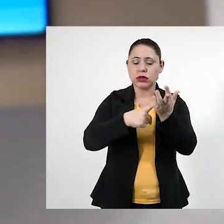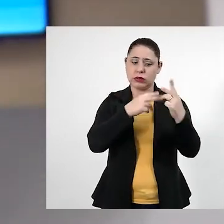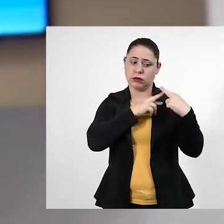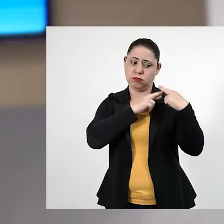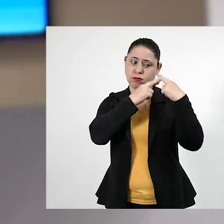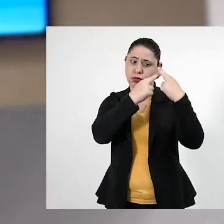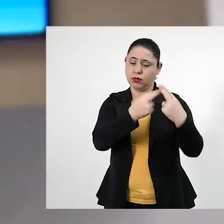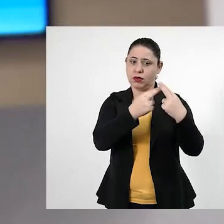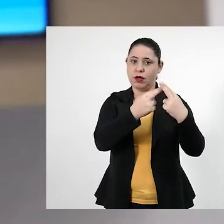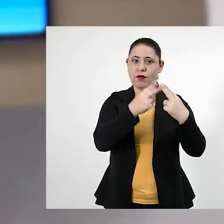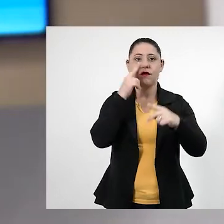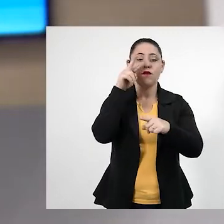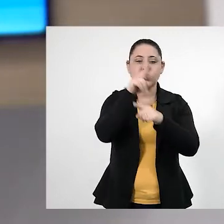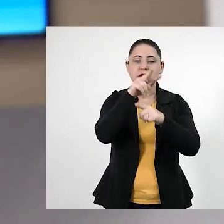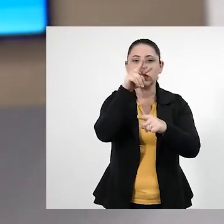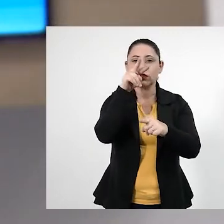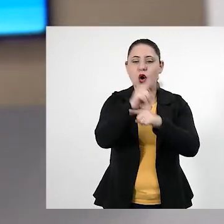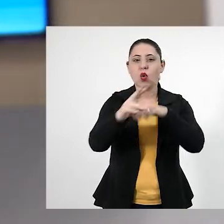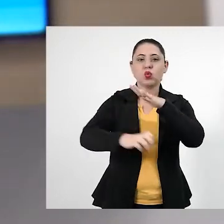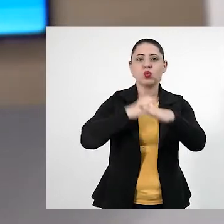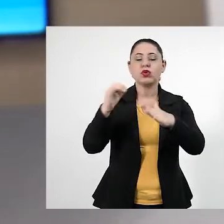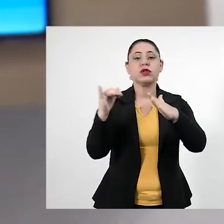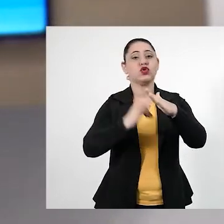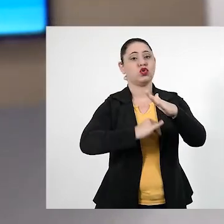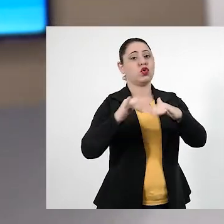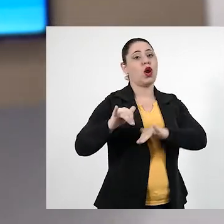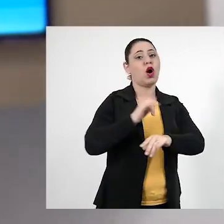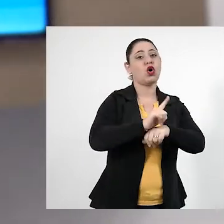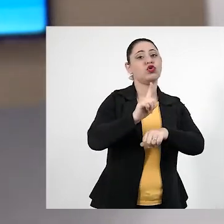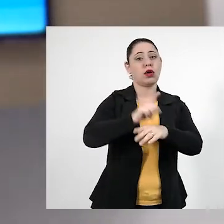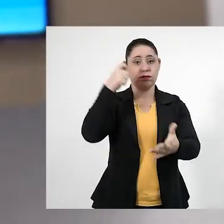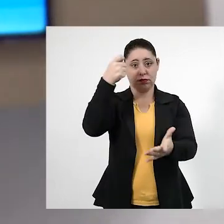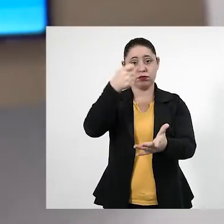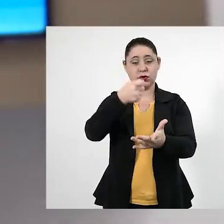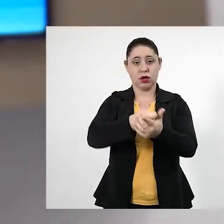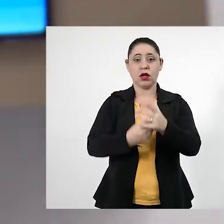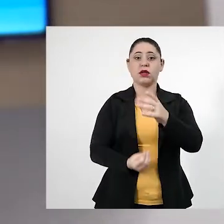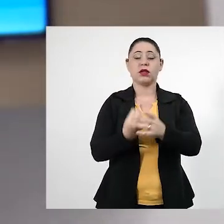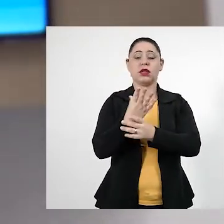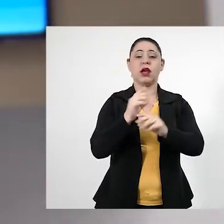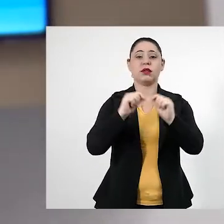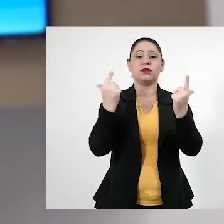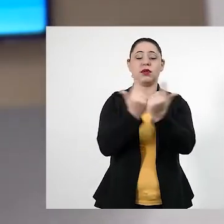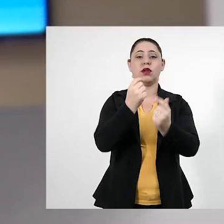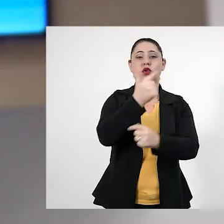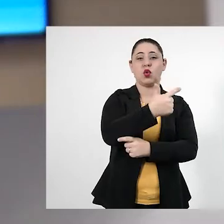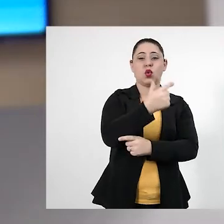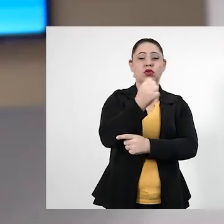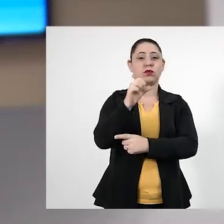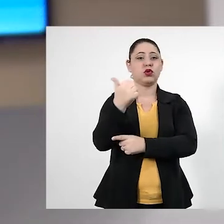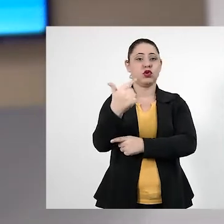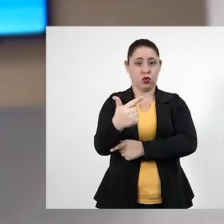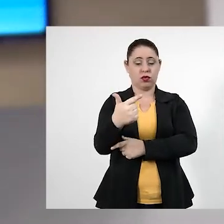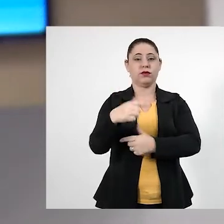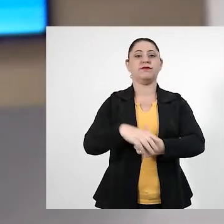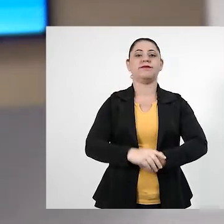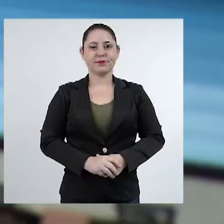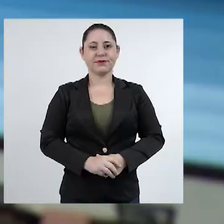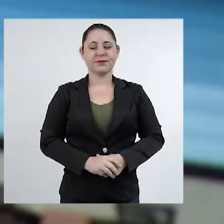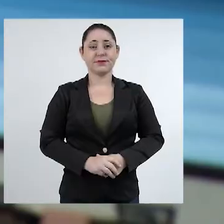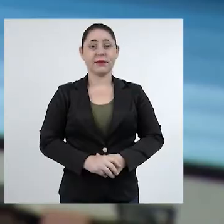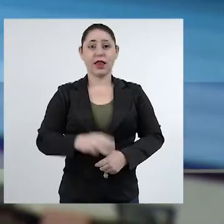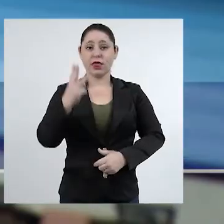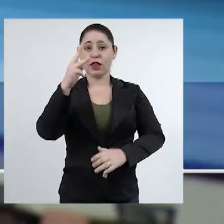a responsabilidade de fiscalizar o respeito do comércio a essa obrigação criada pela Casa em